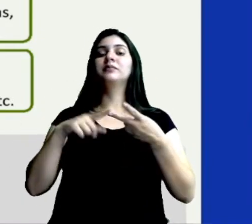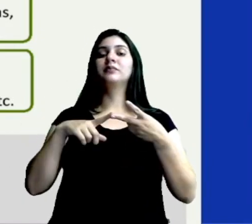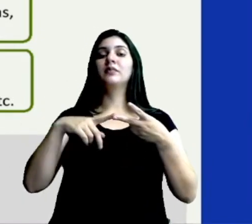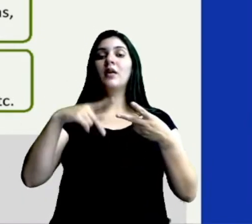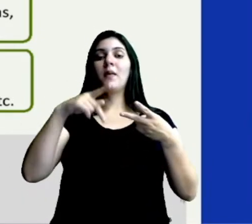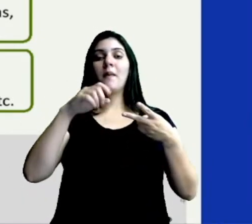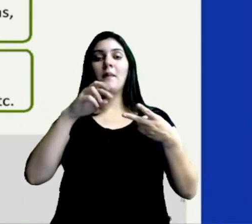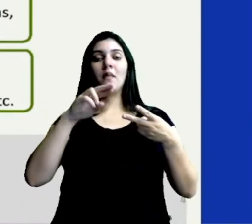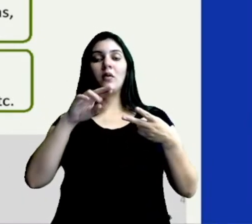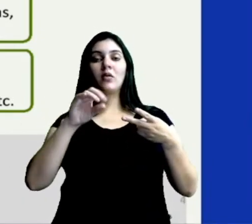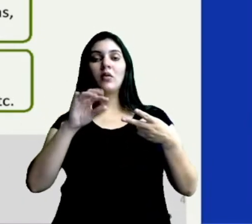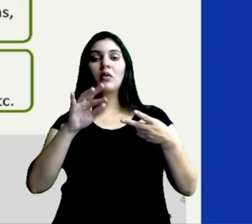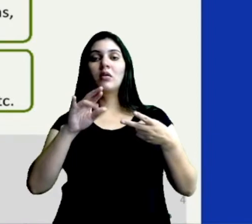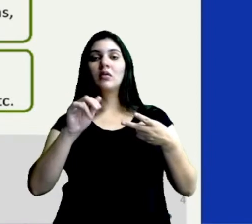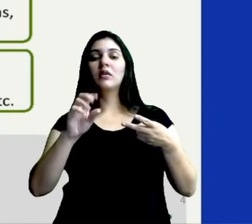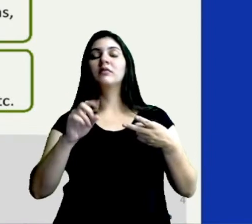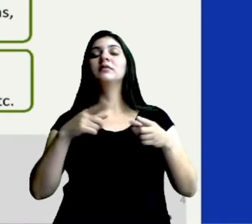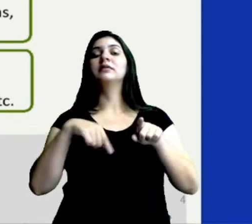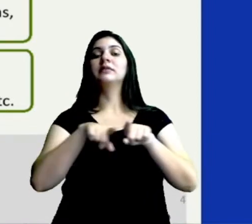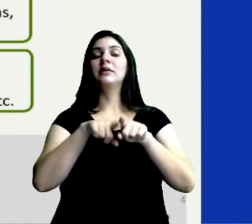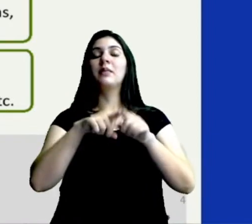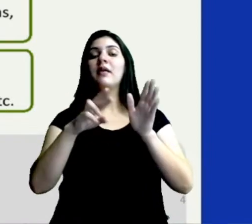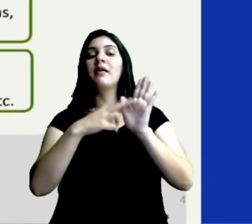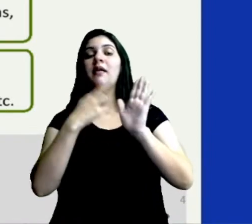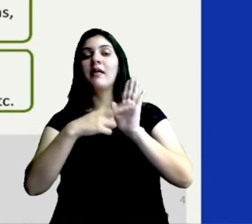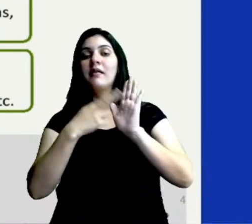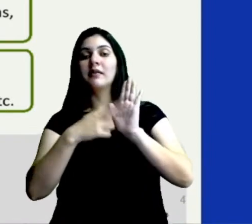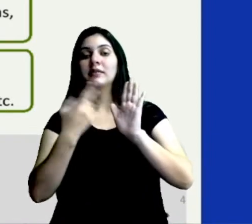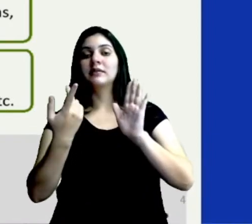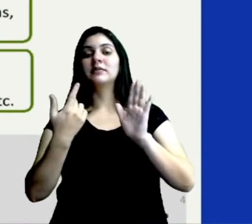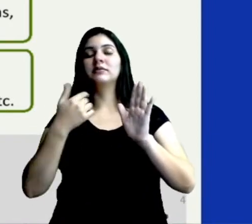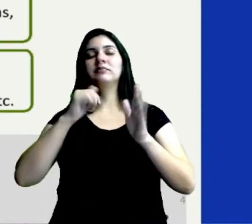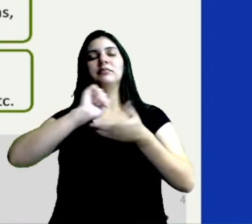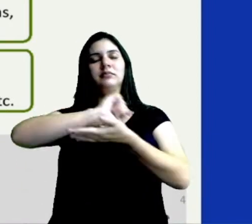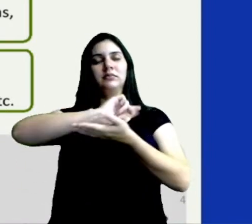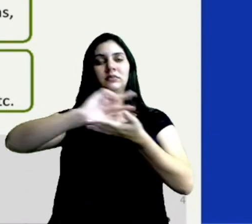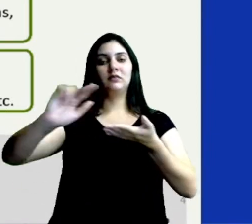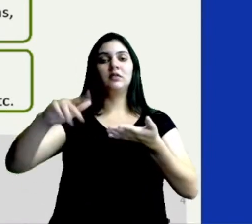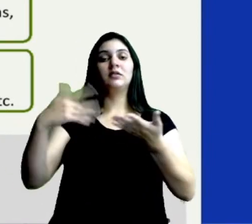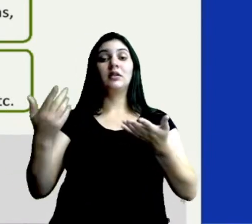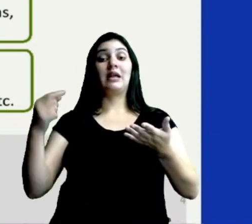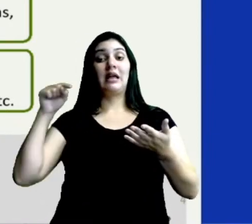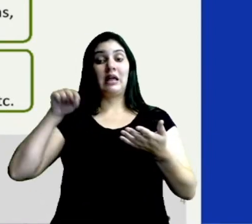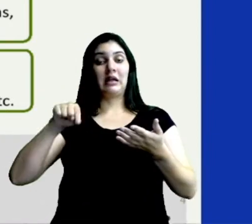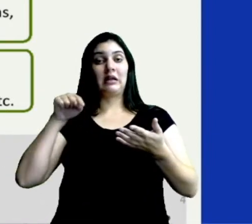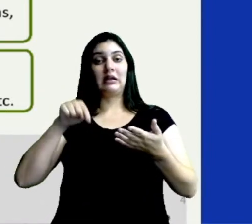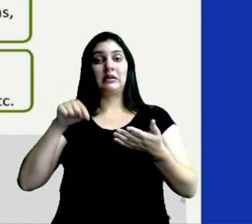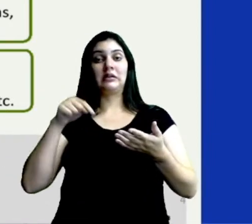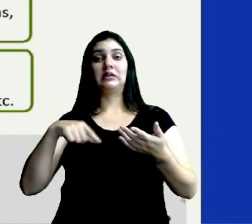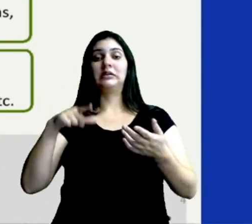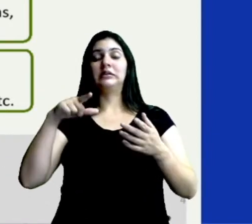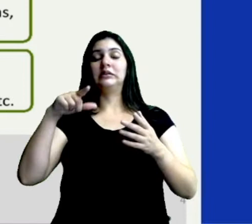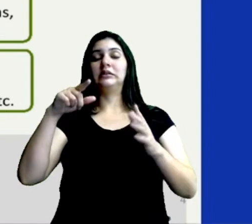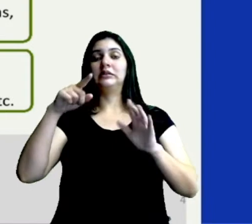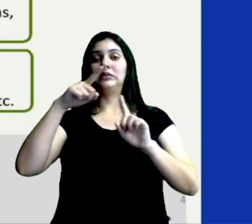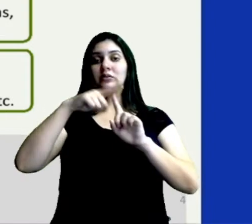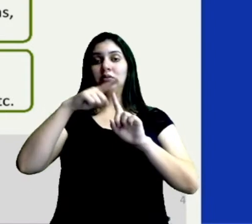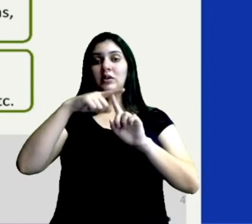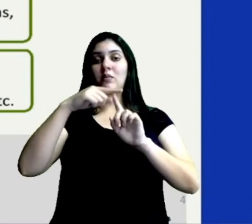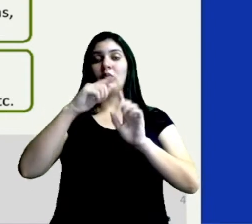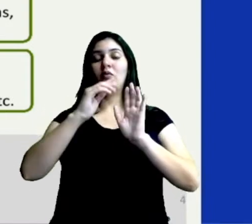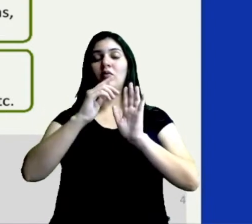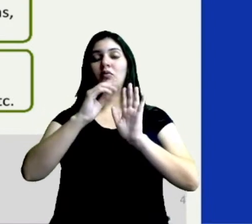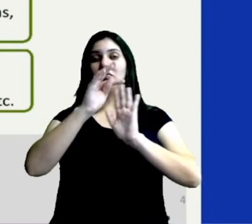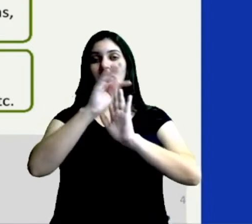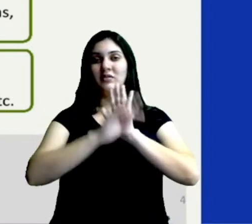monografia e redação dissertativa e etc. Aqui, nesse tipo textual,